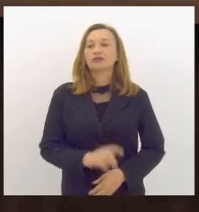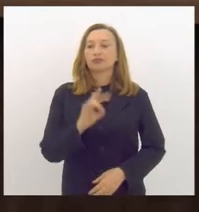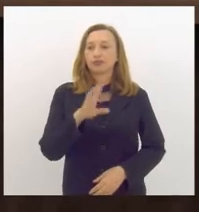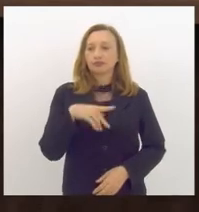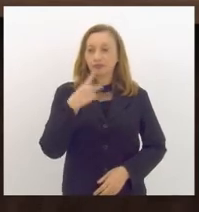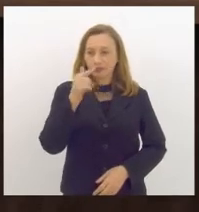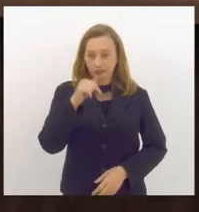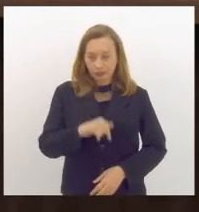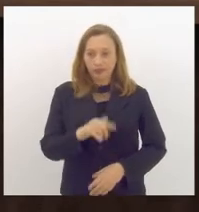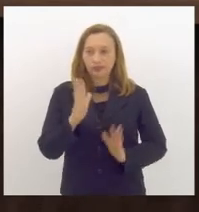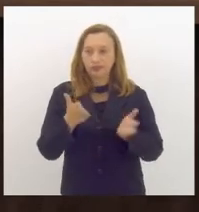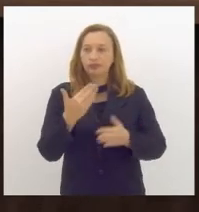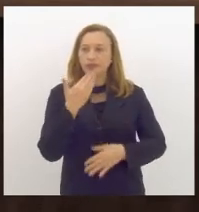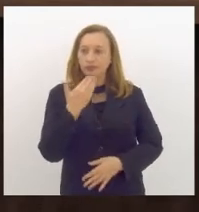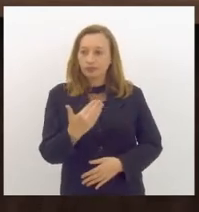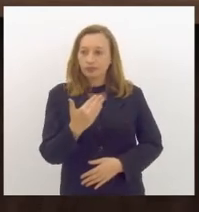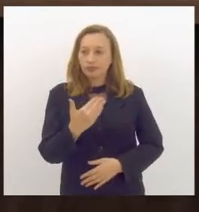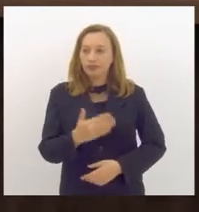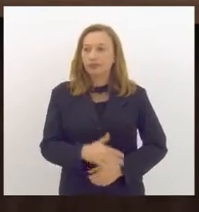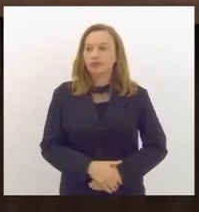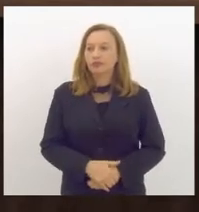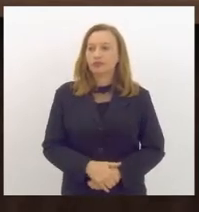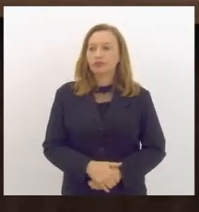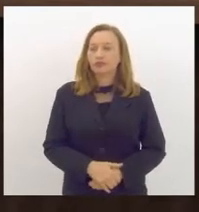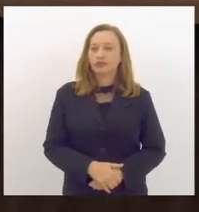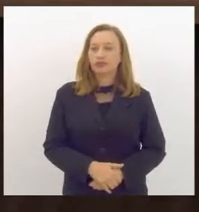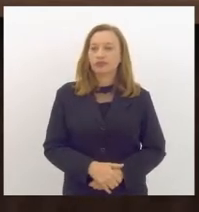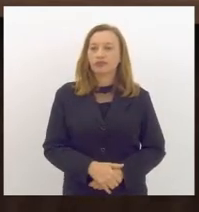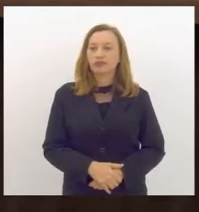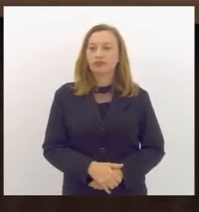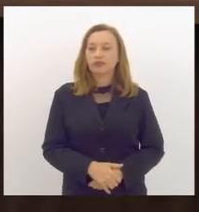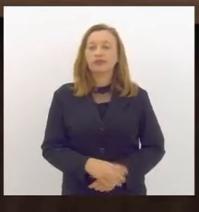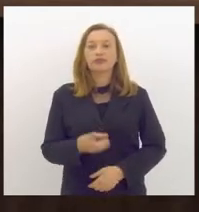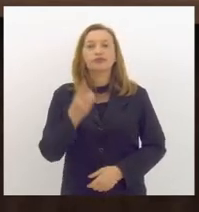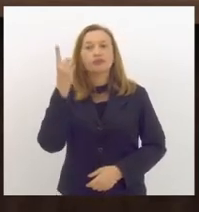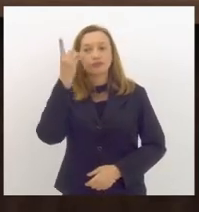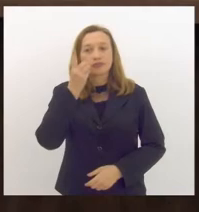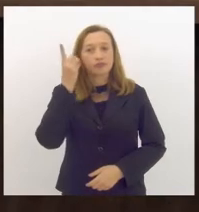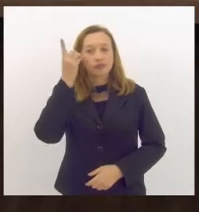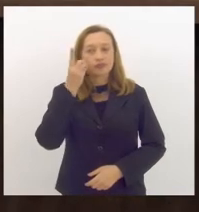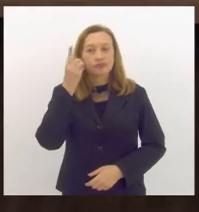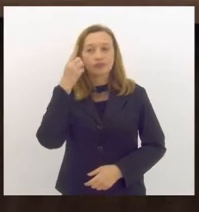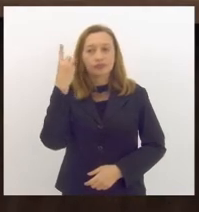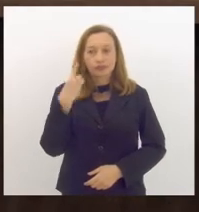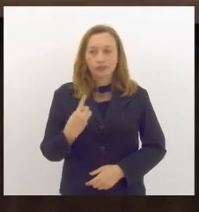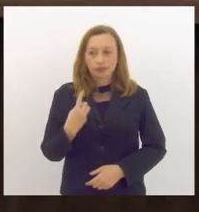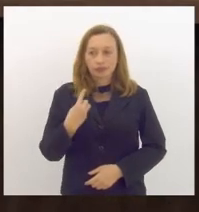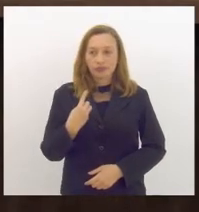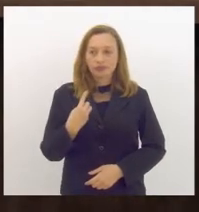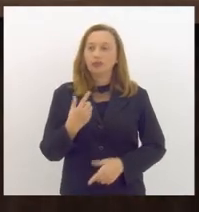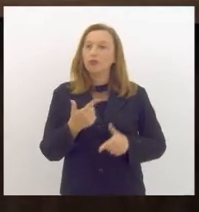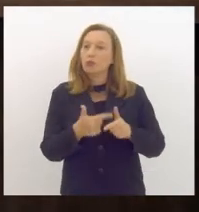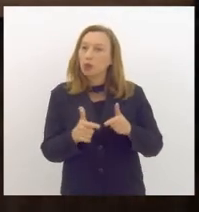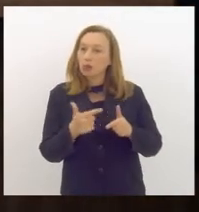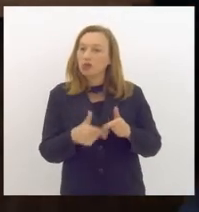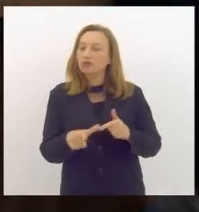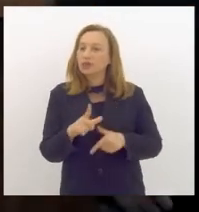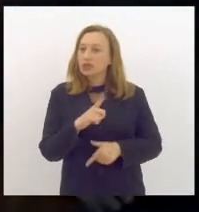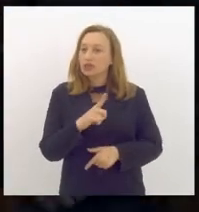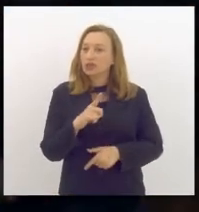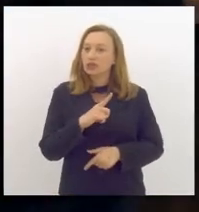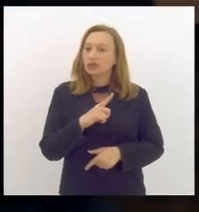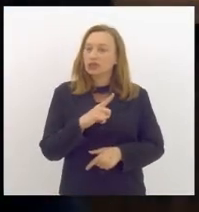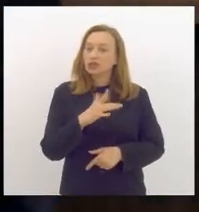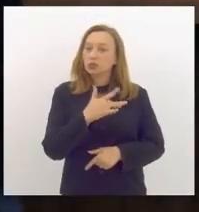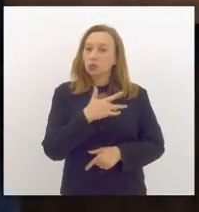afirmar aqui, já pedi de antemão, a deputada Dani Monteiro teve um probleminha